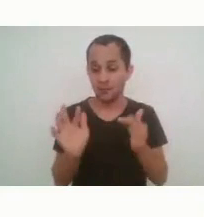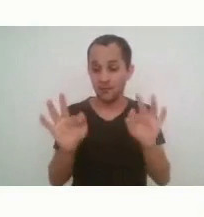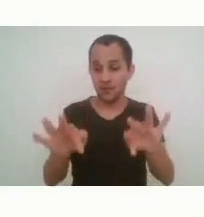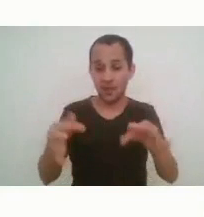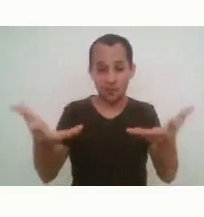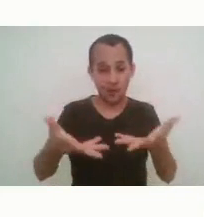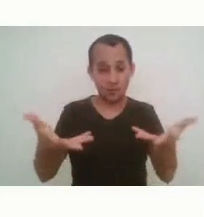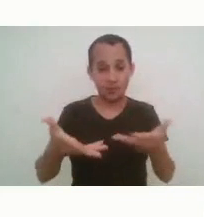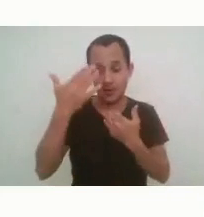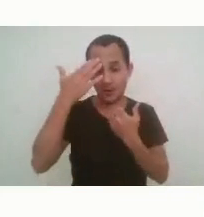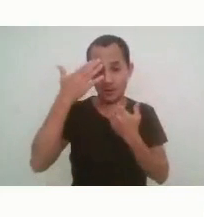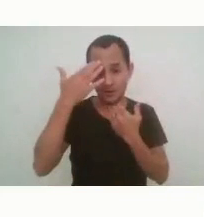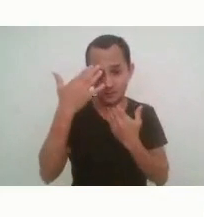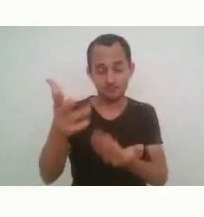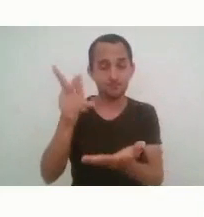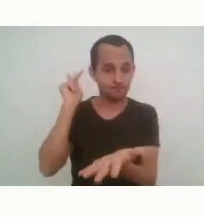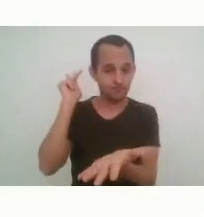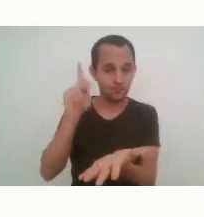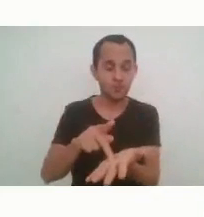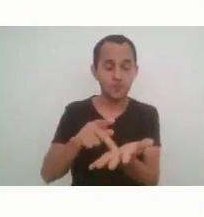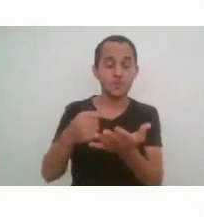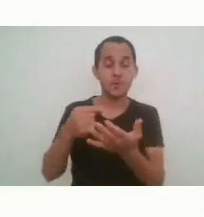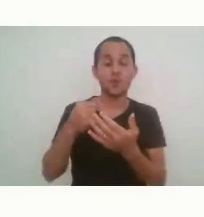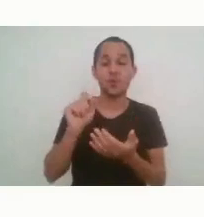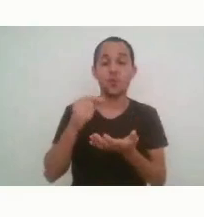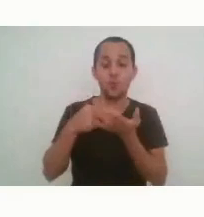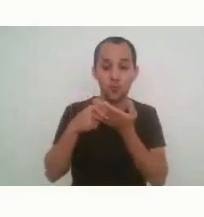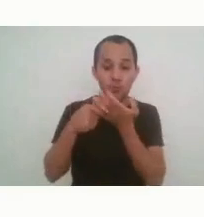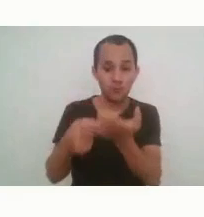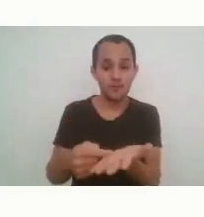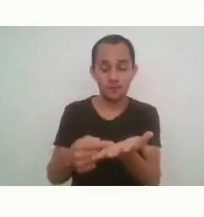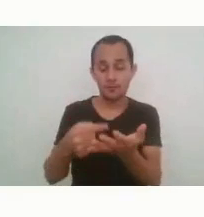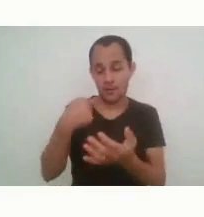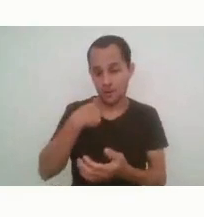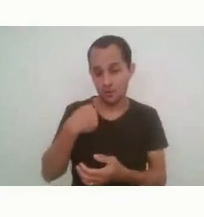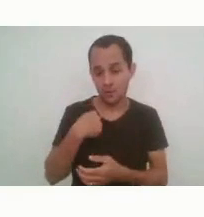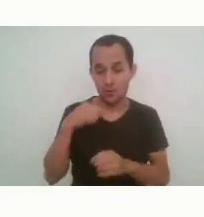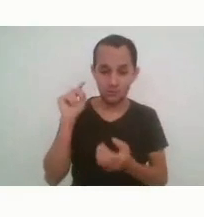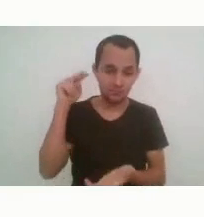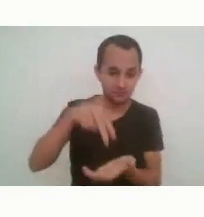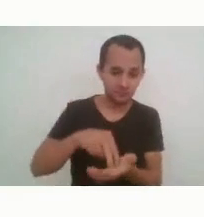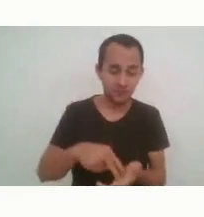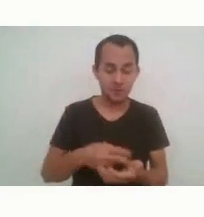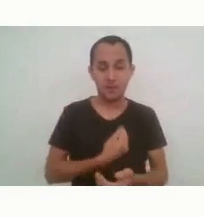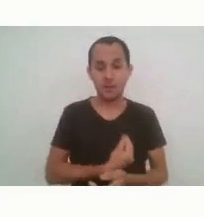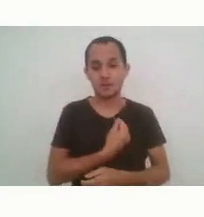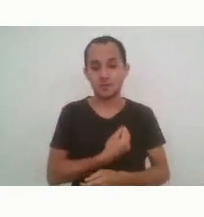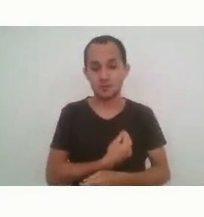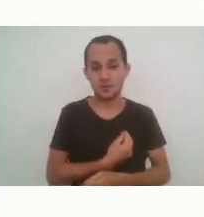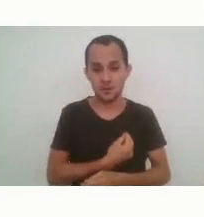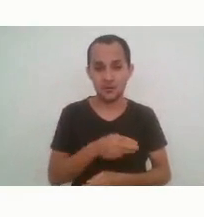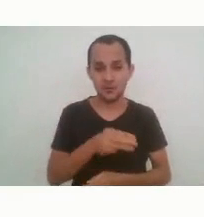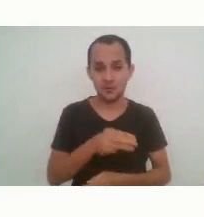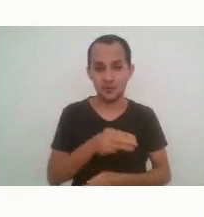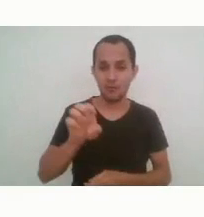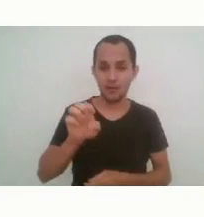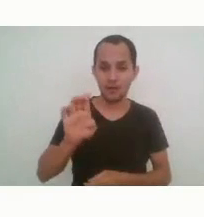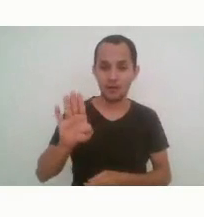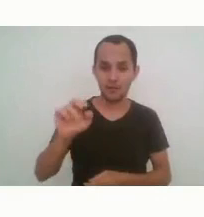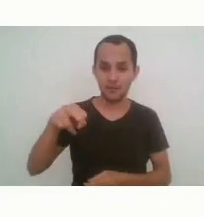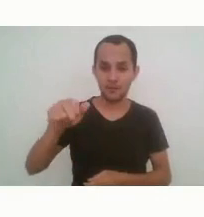agradecer imensamente pelo convite feito para poder participar desse webinário, aqui nesse meu isolamento